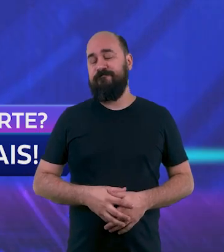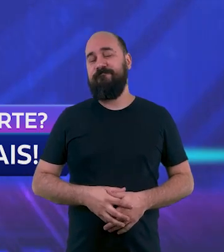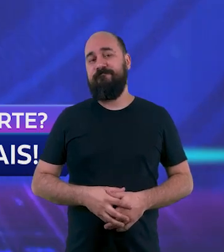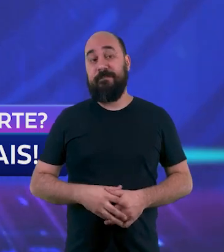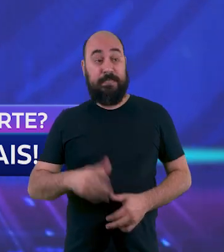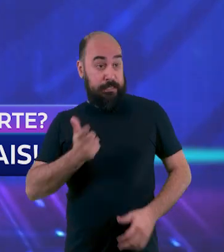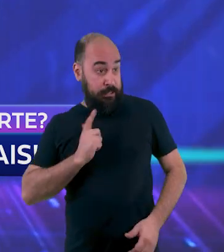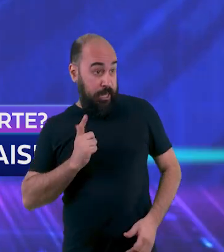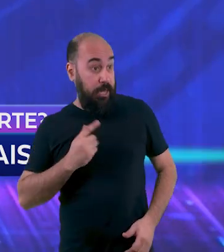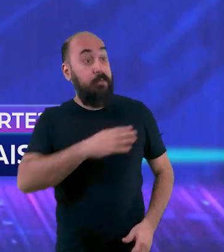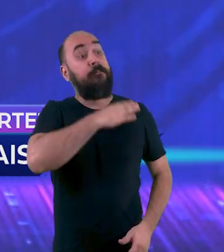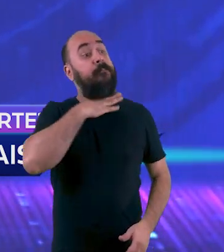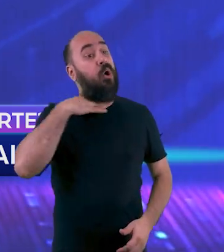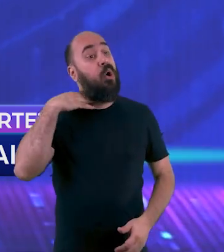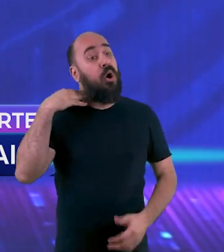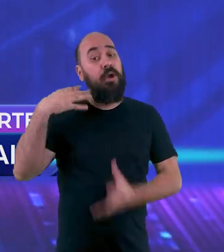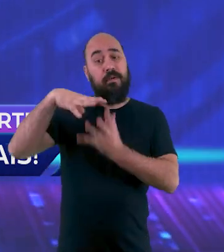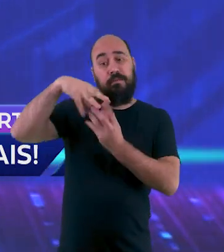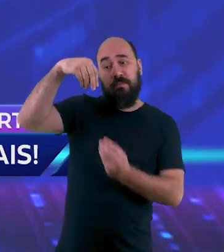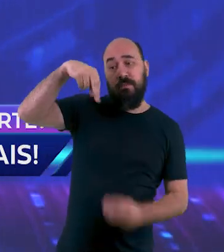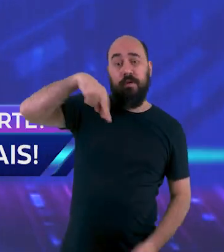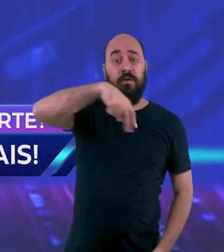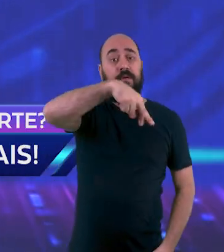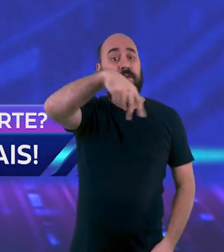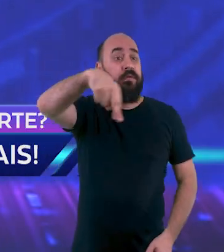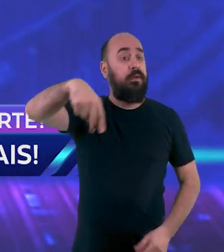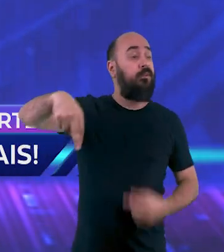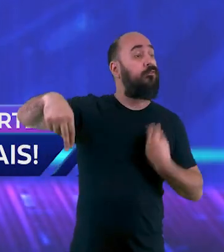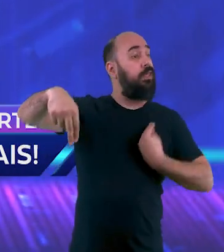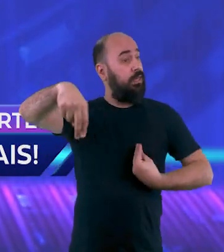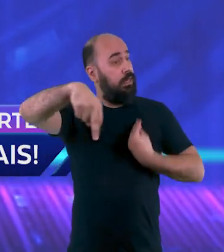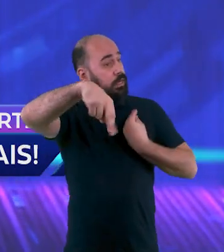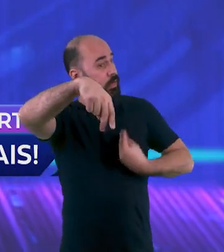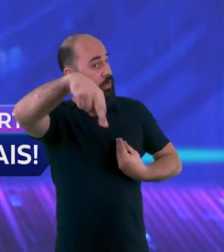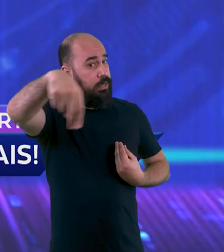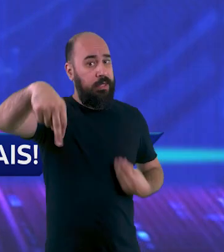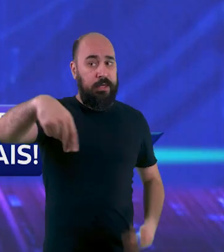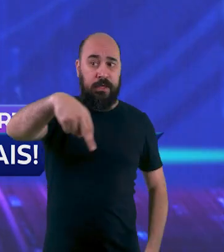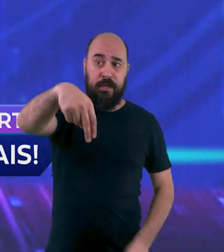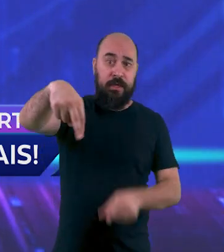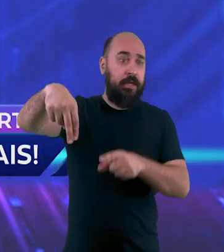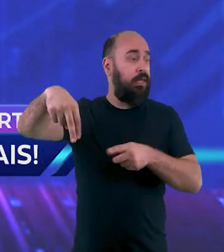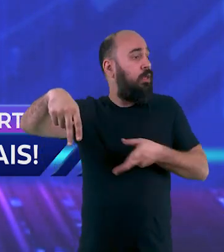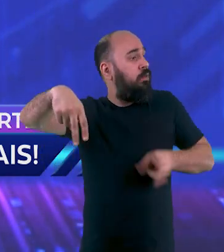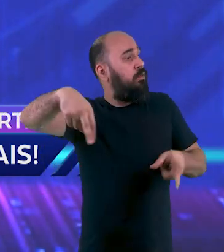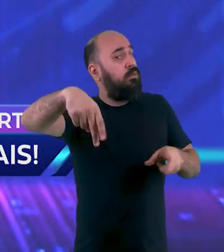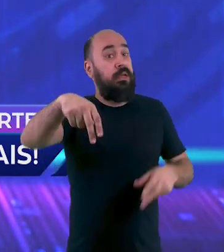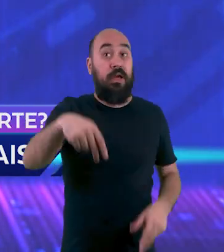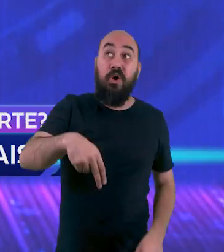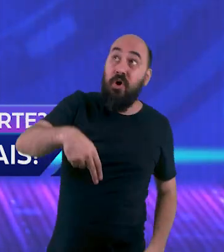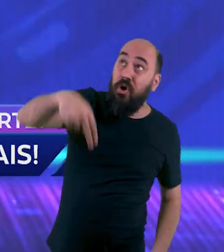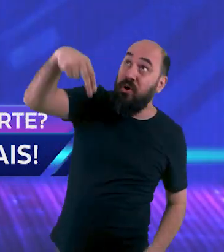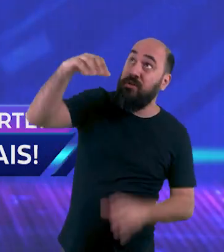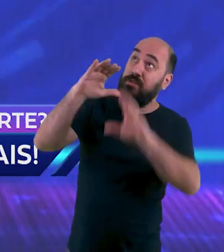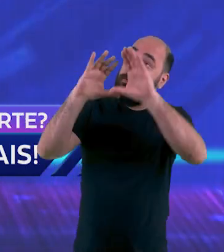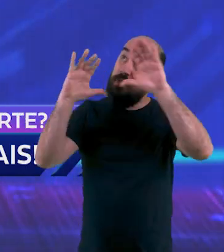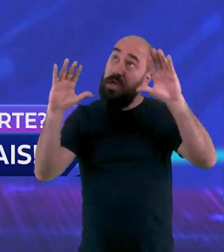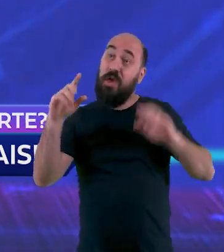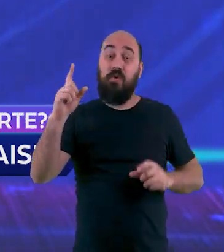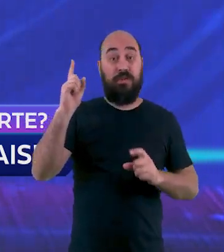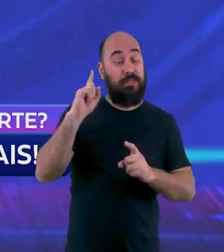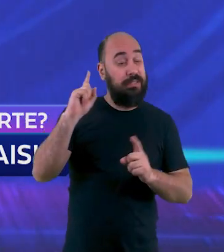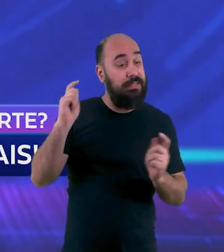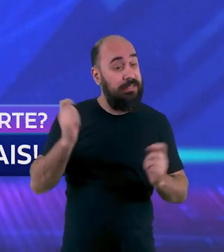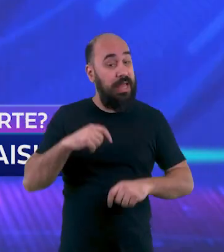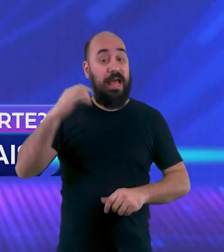De que existe uma continuidade da vida. E que lá para onde elas vão, é possível até se